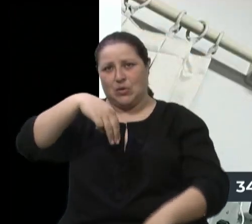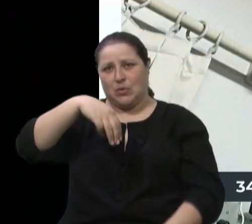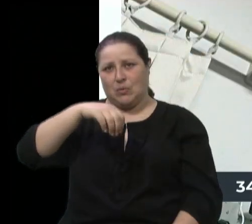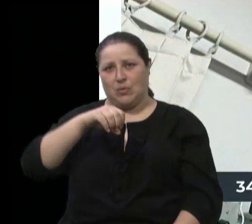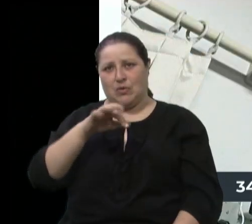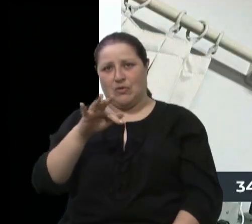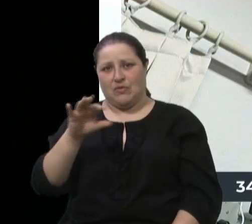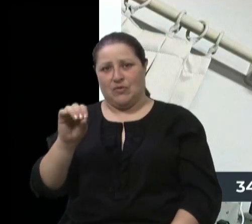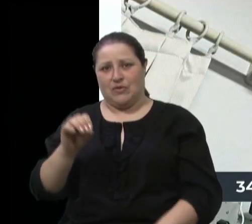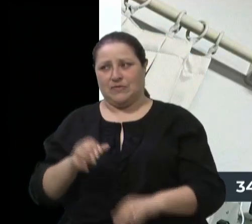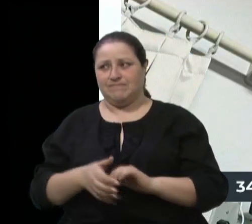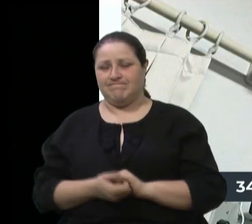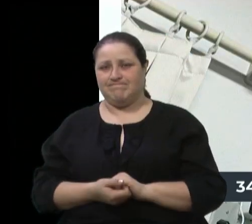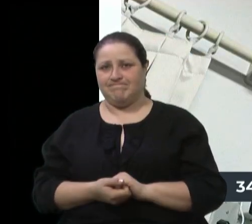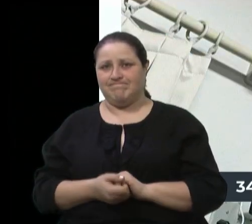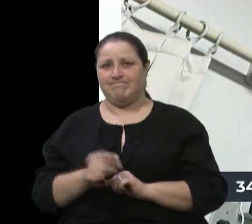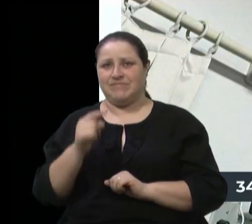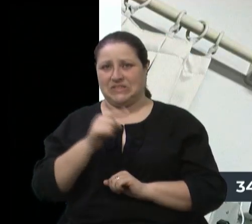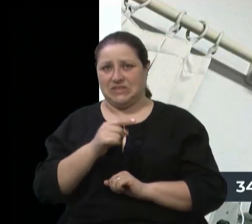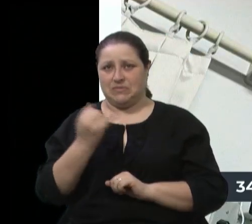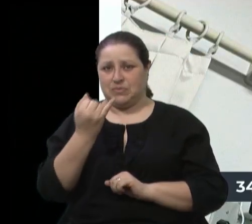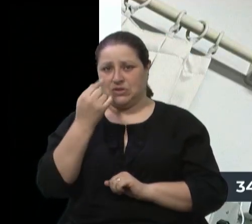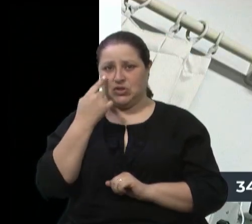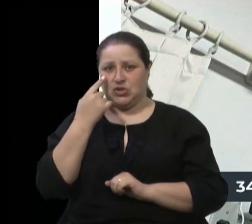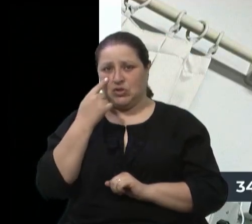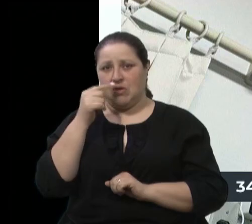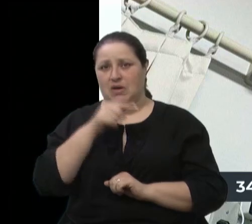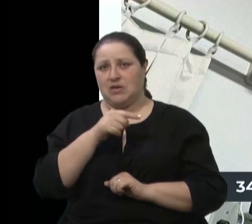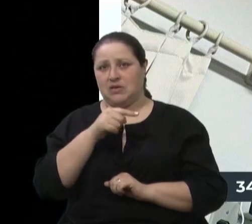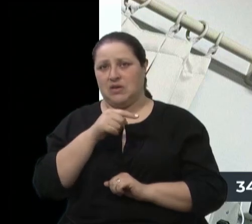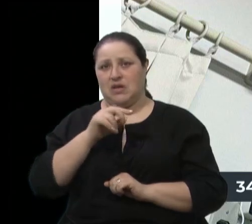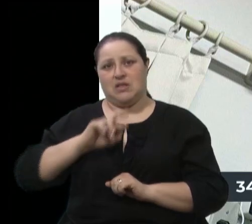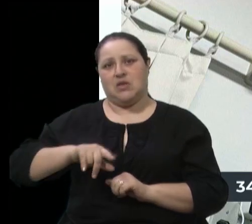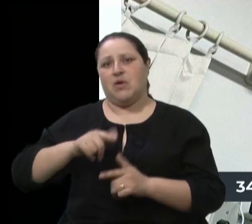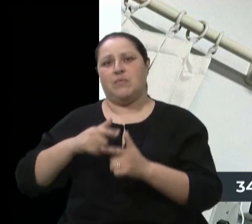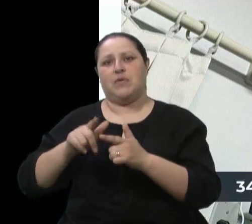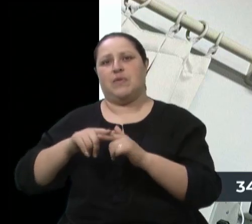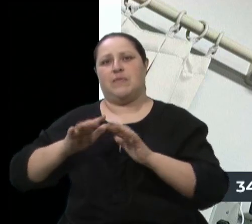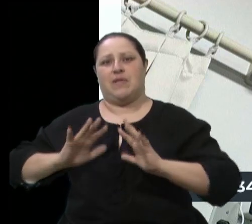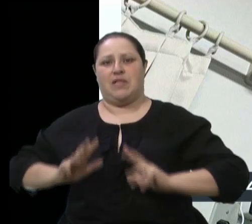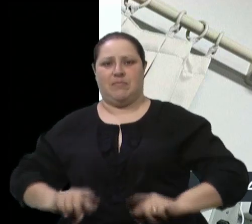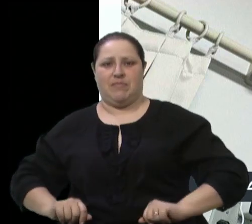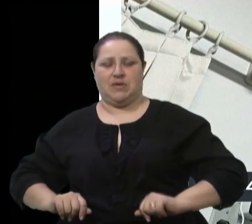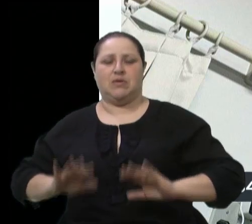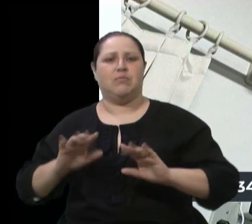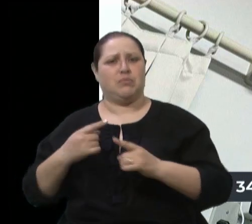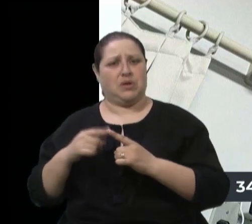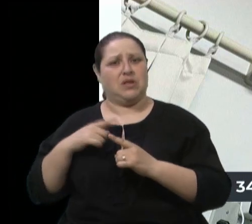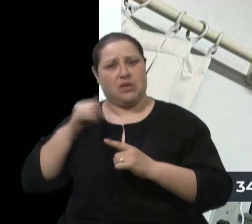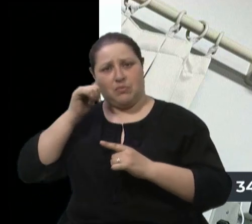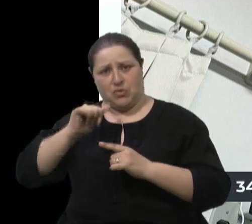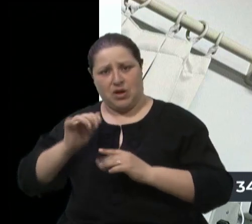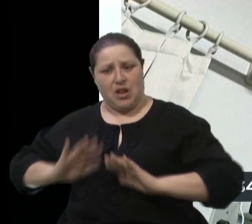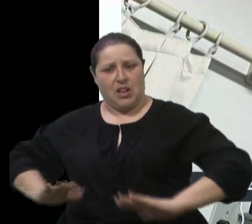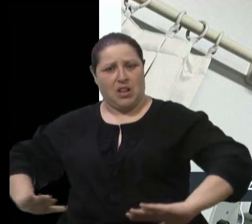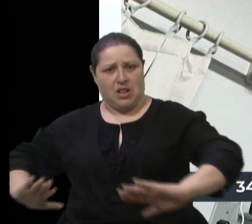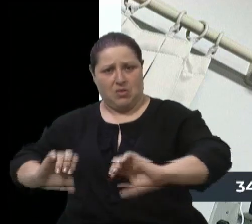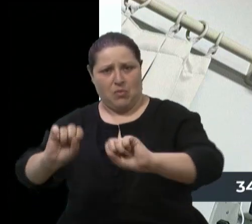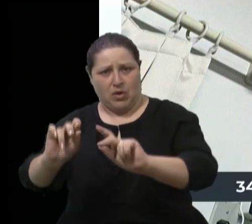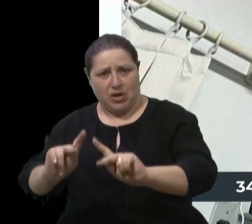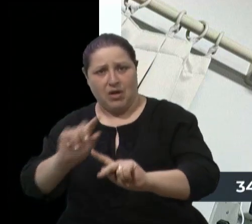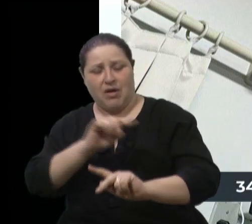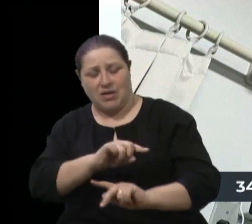E aqui, importante destacar, não é um problema de higienização, porque tem lá as higienizadoras que limpam e tal. É um problema